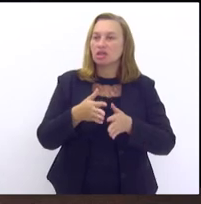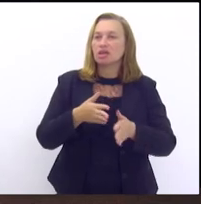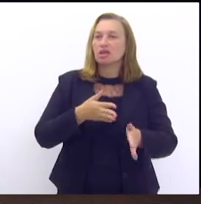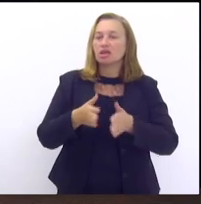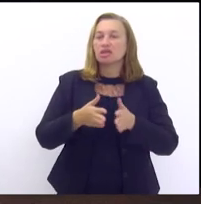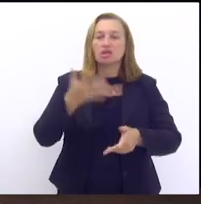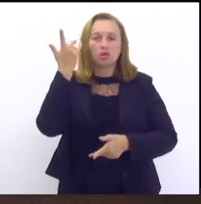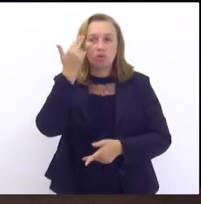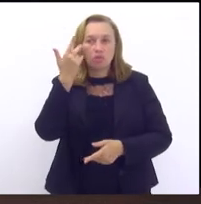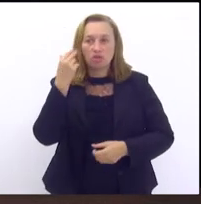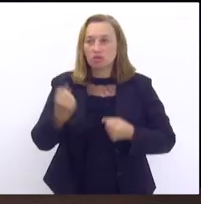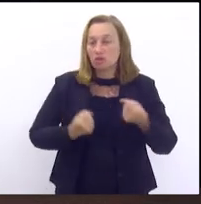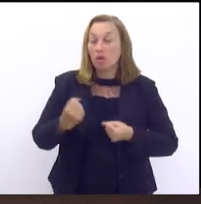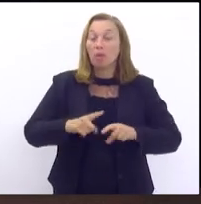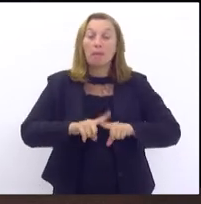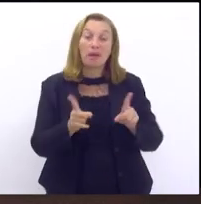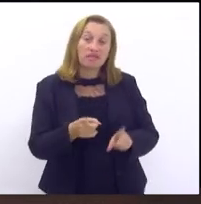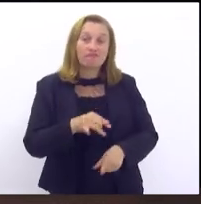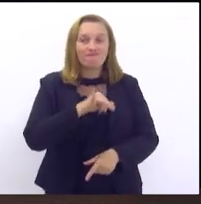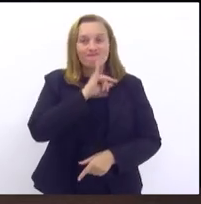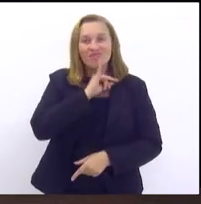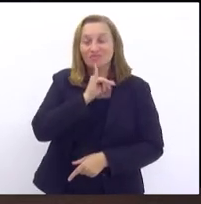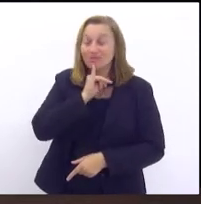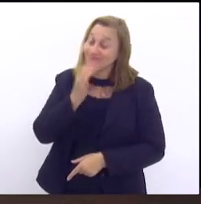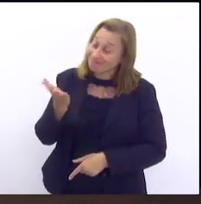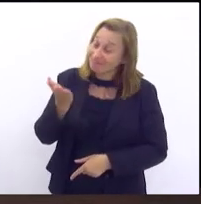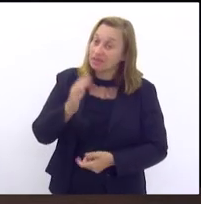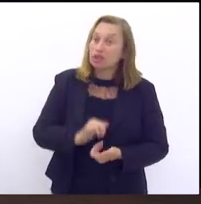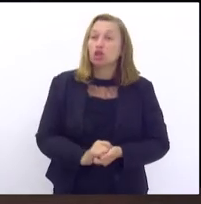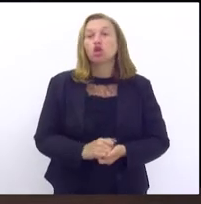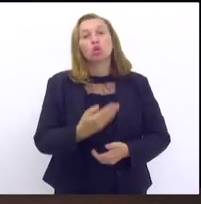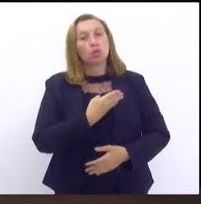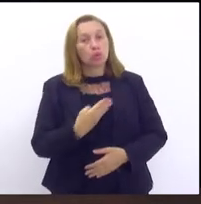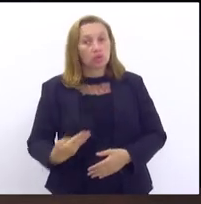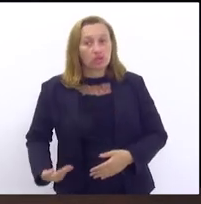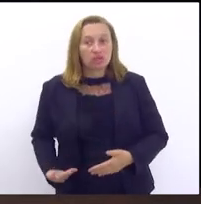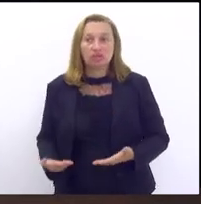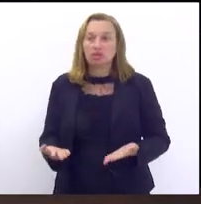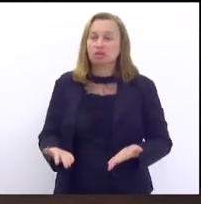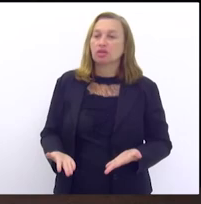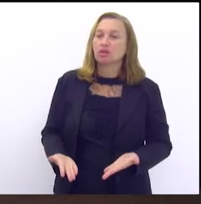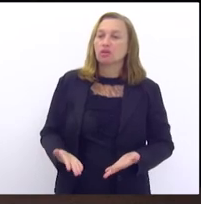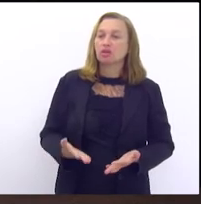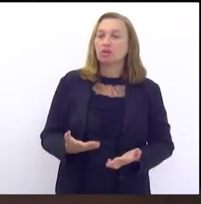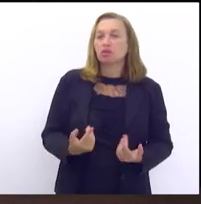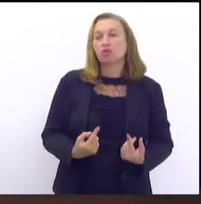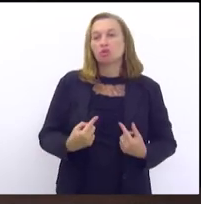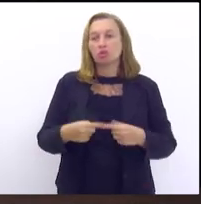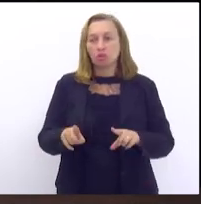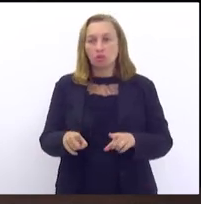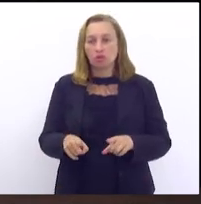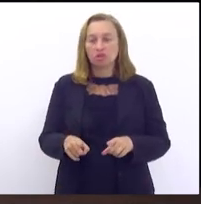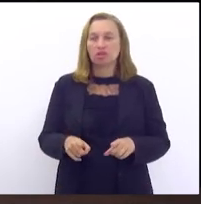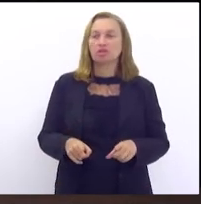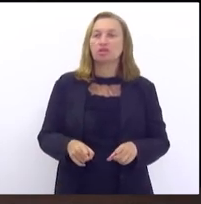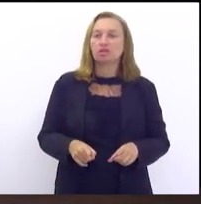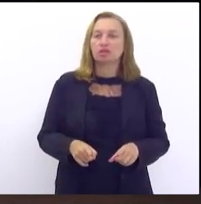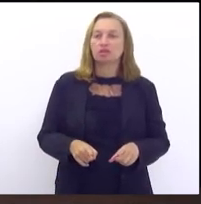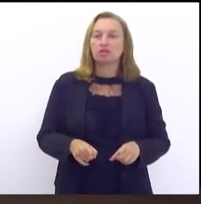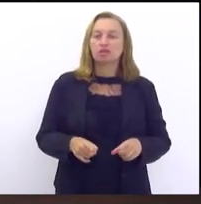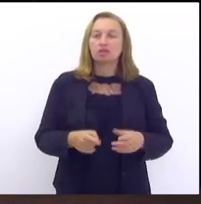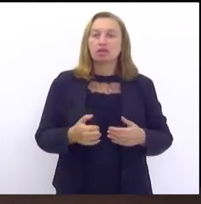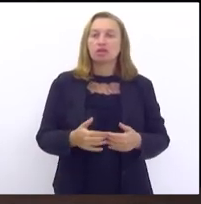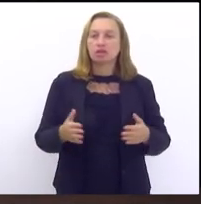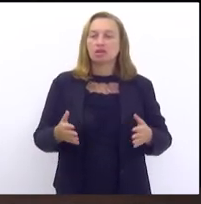seu veículo. Mas, infelizmente, né, o governador se omitiu, arguiu